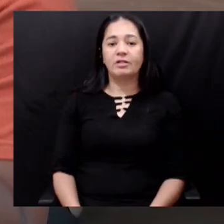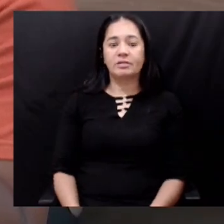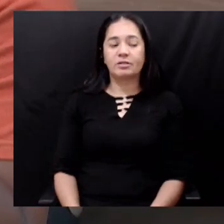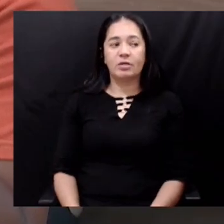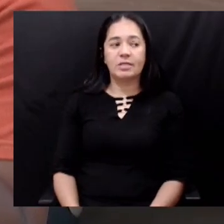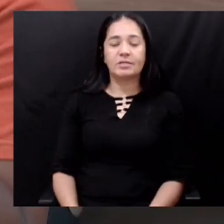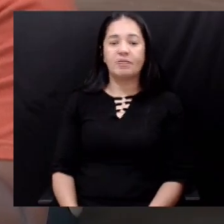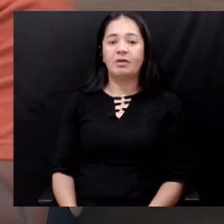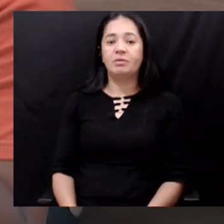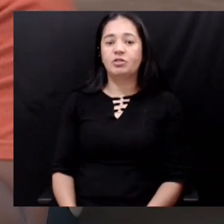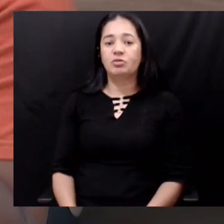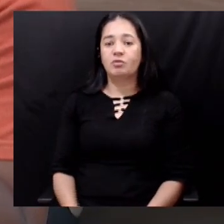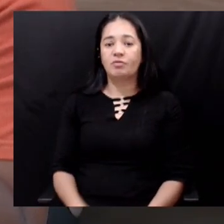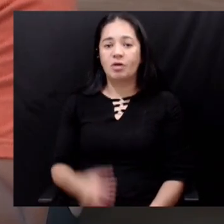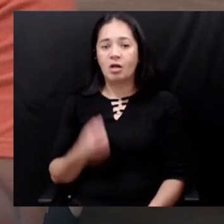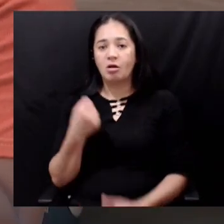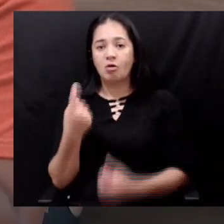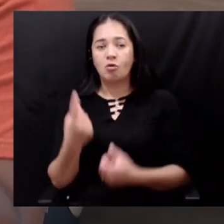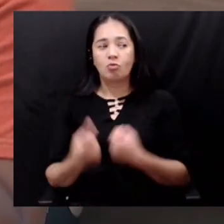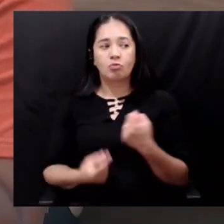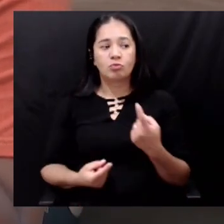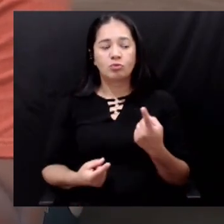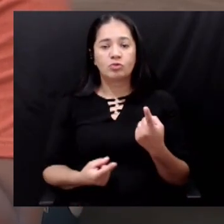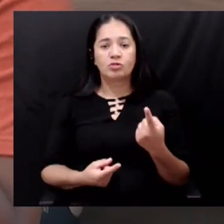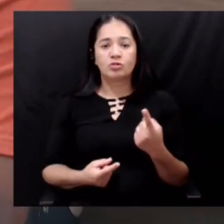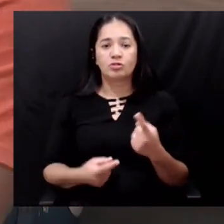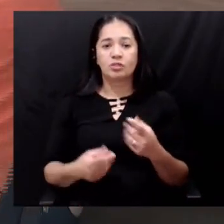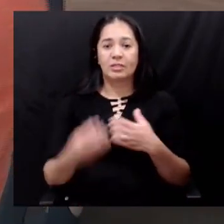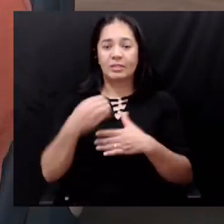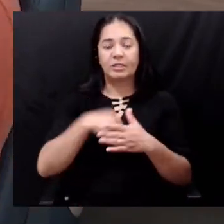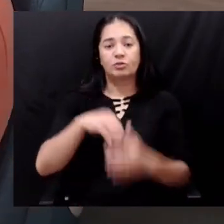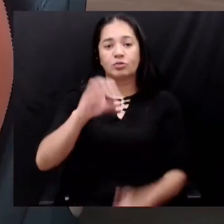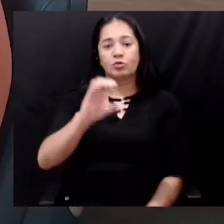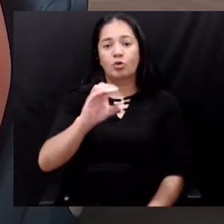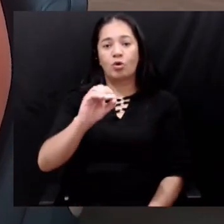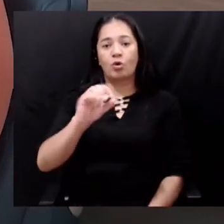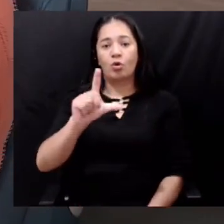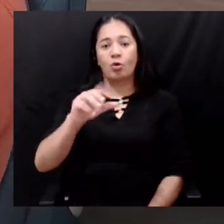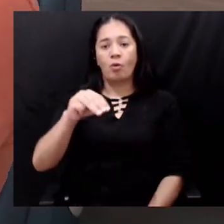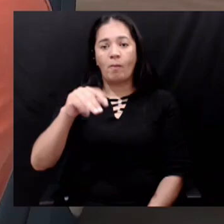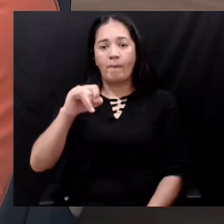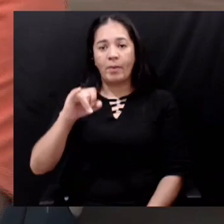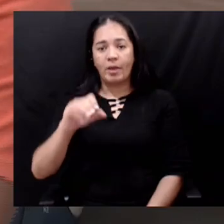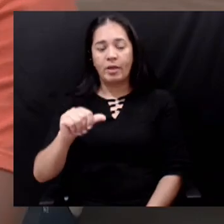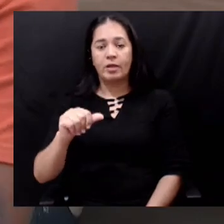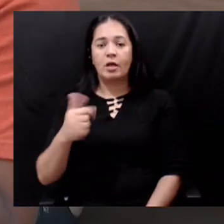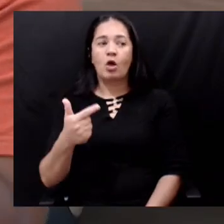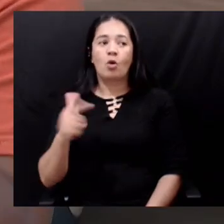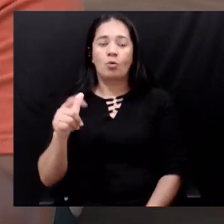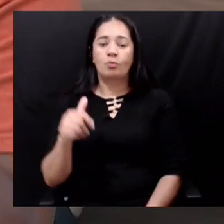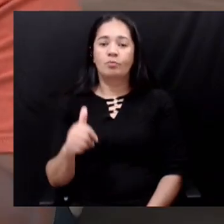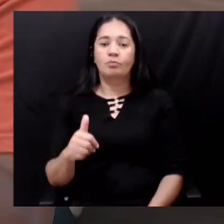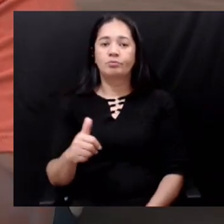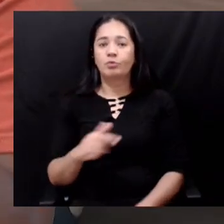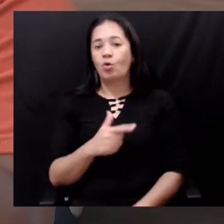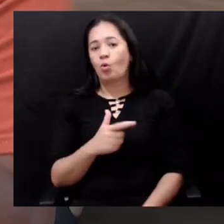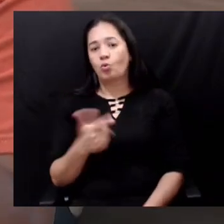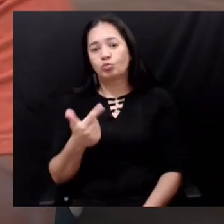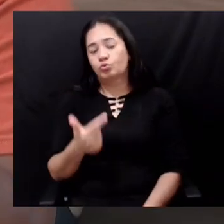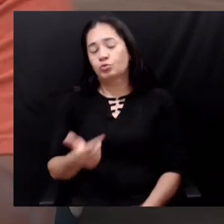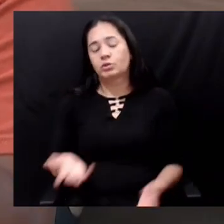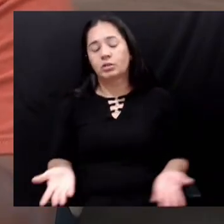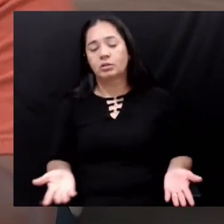estão no Colmeia, mas outros não, como é o caso do Trio, por exemplo, e